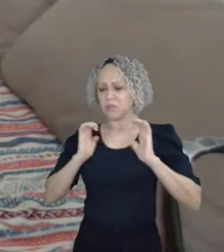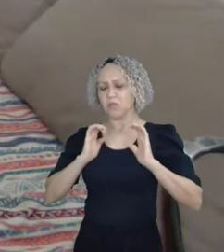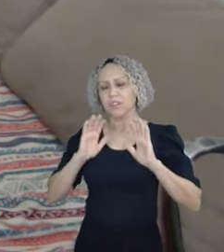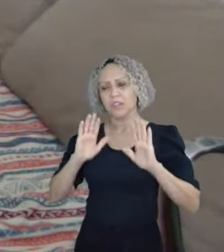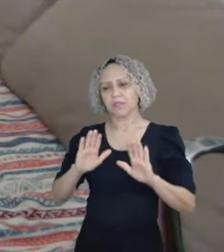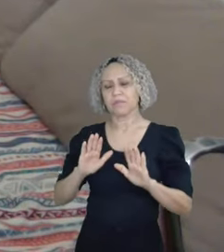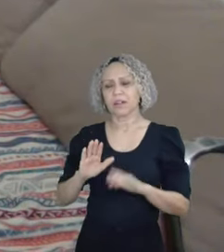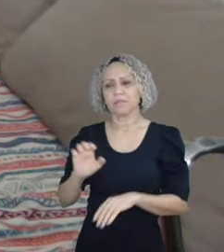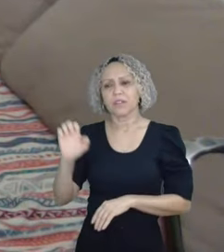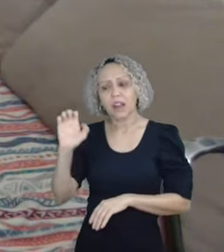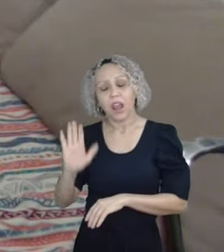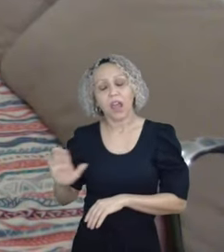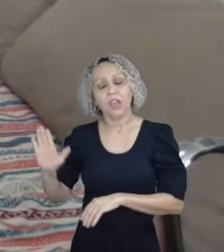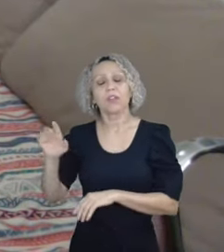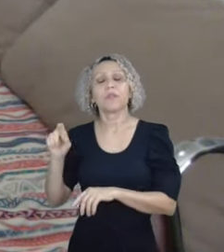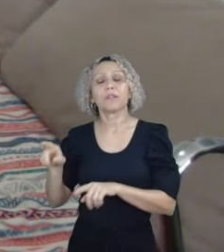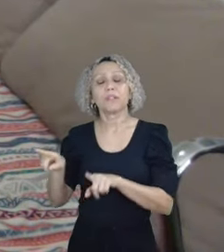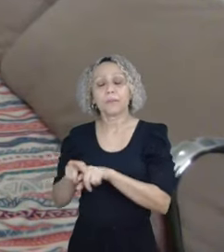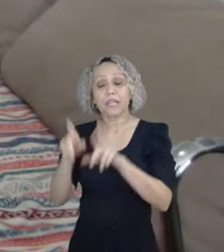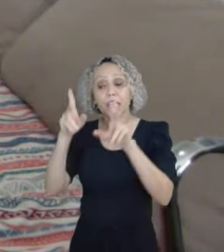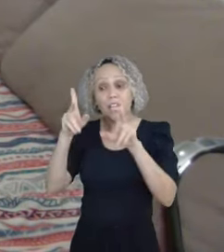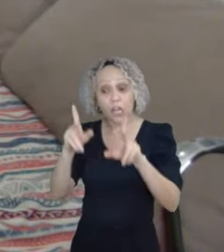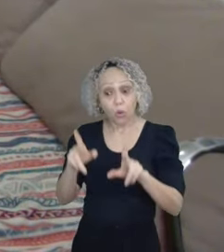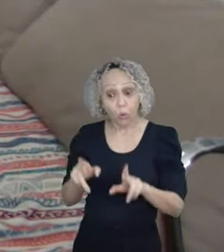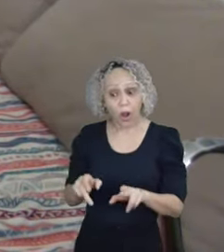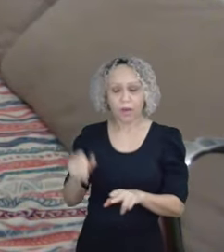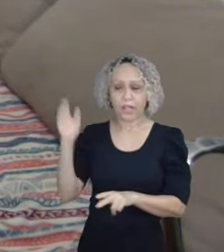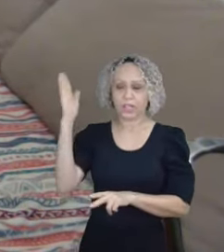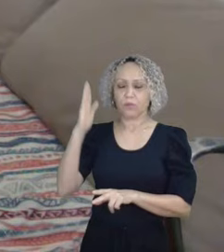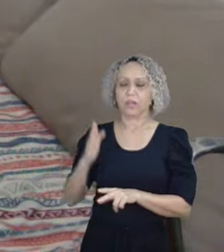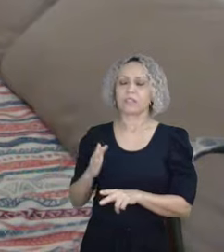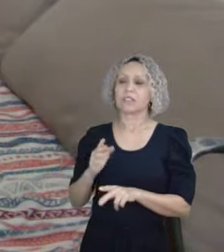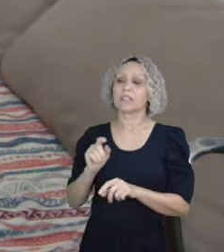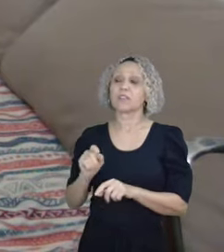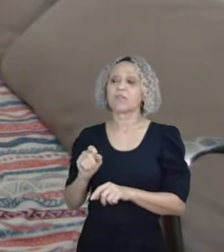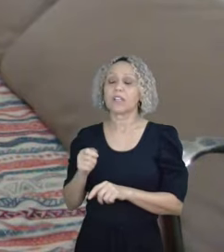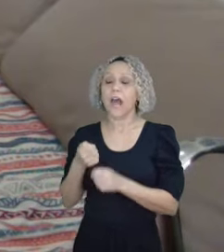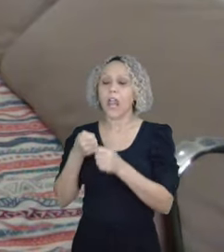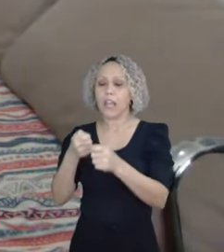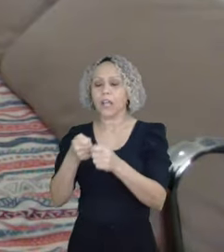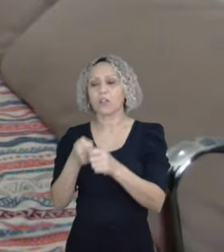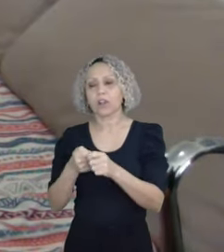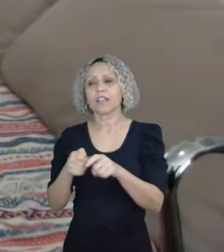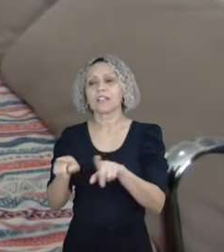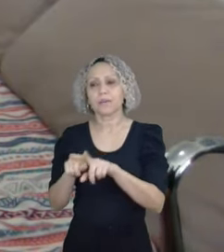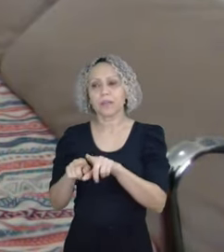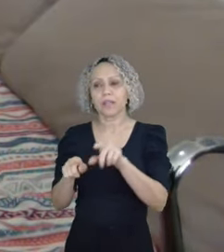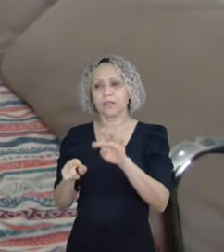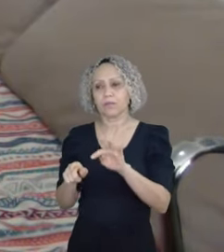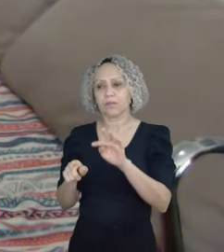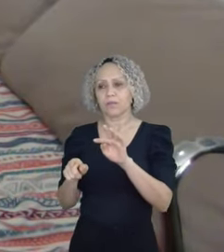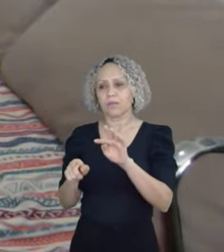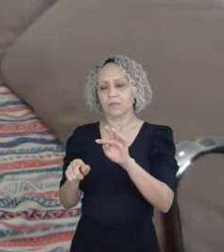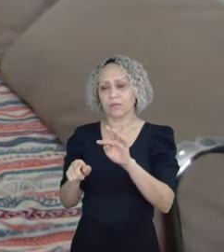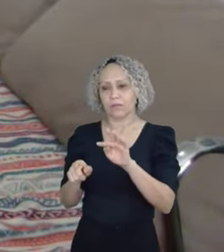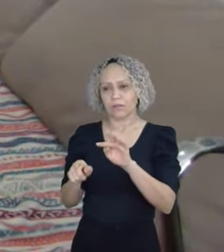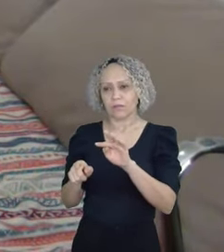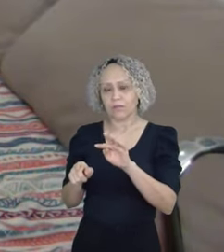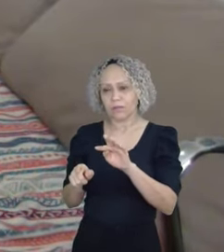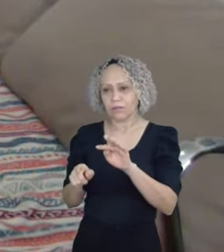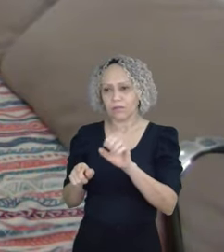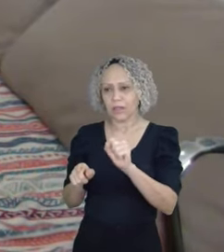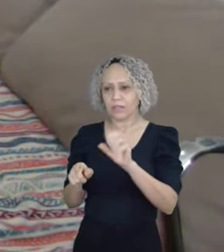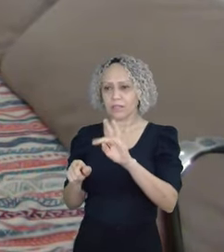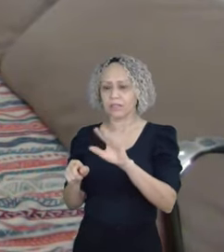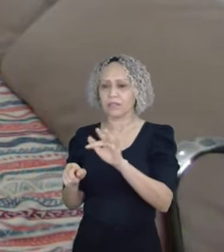pelo STF. E diz que aqui não é quintal de bilionário para chegar aqui e fazer o que ele acha que quiser fazer. E ainda no